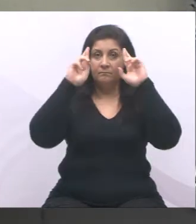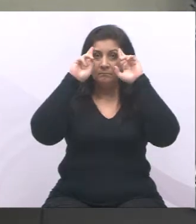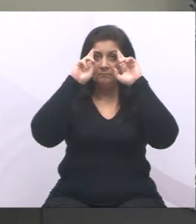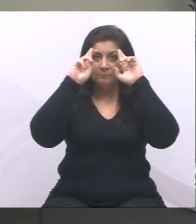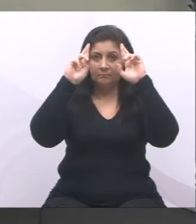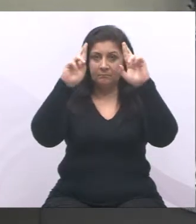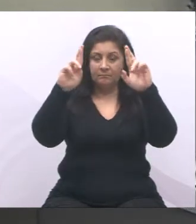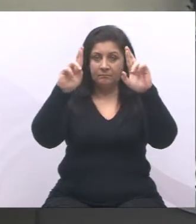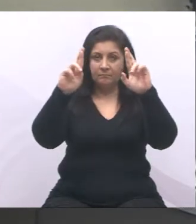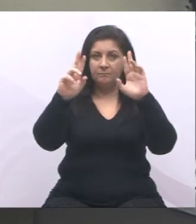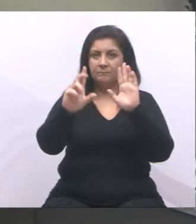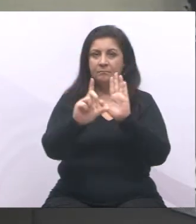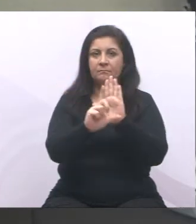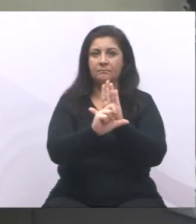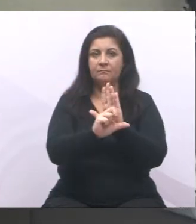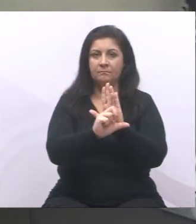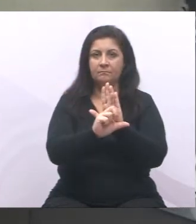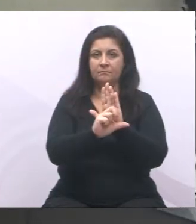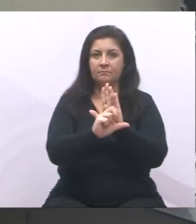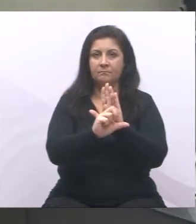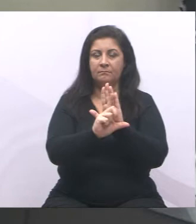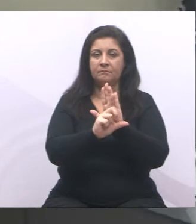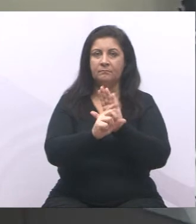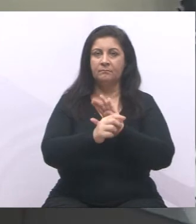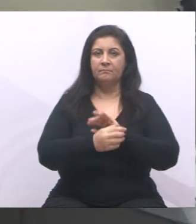respeitando a lei